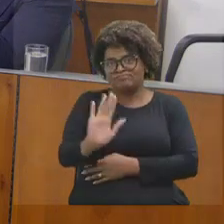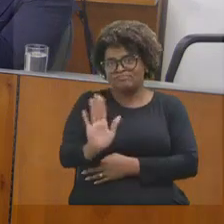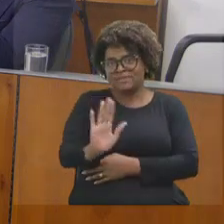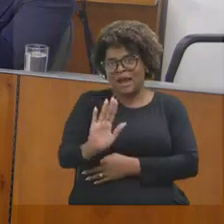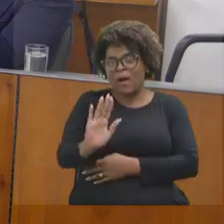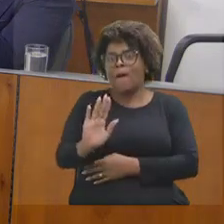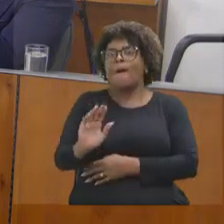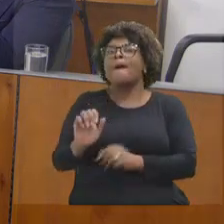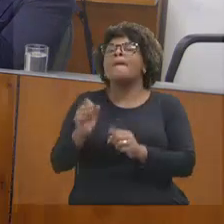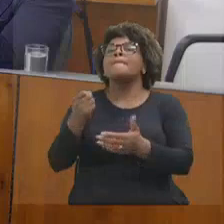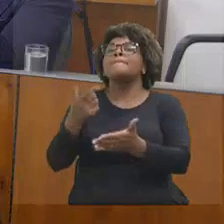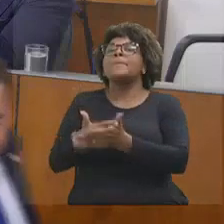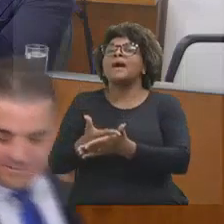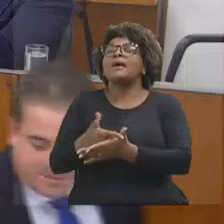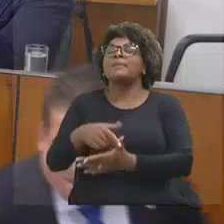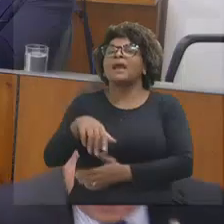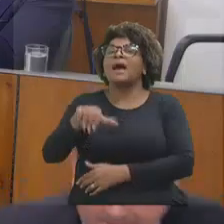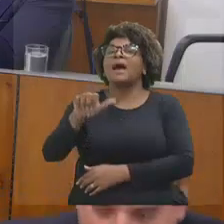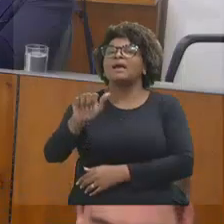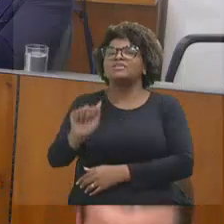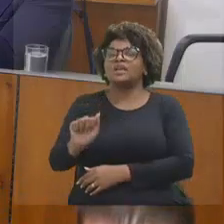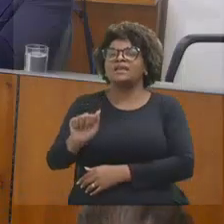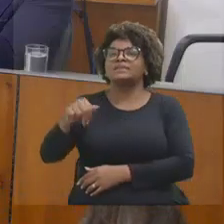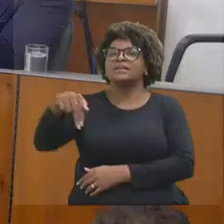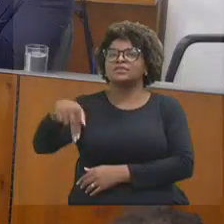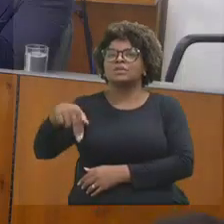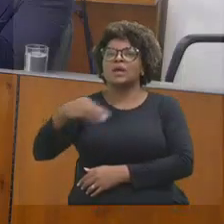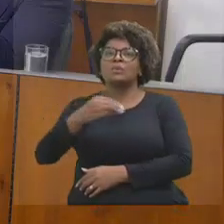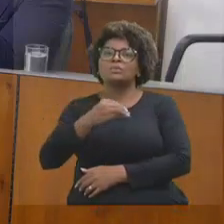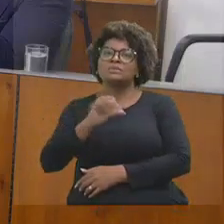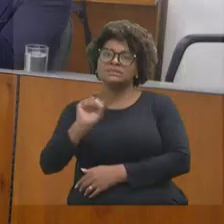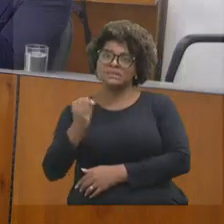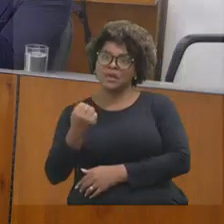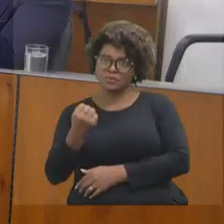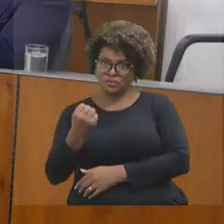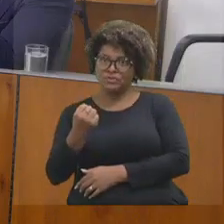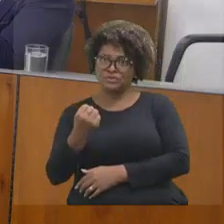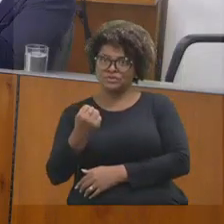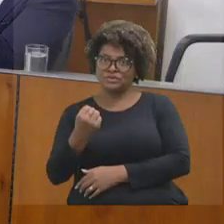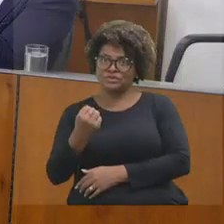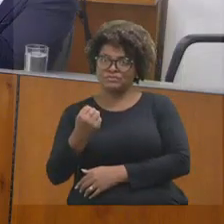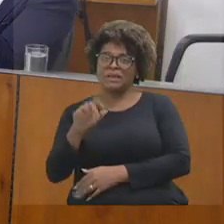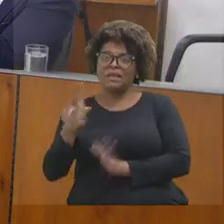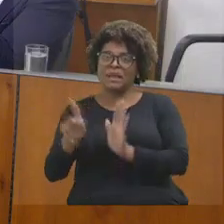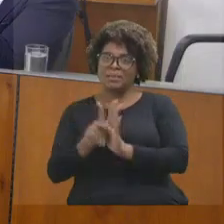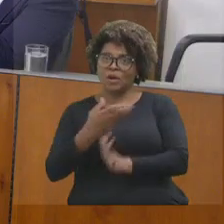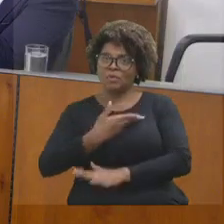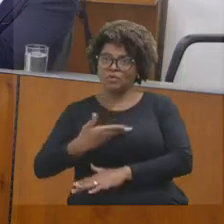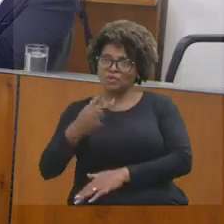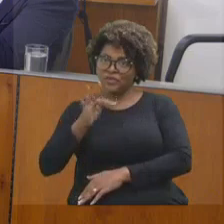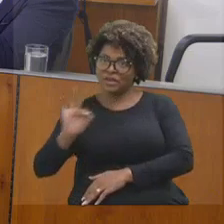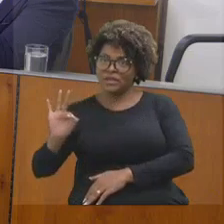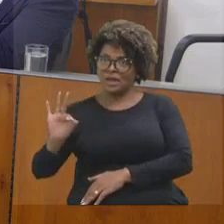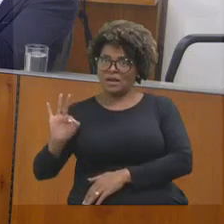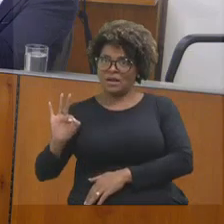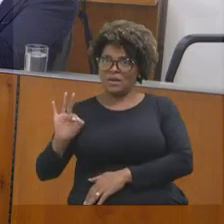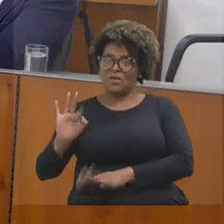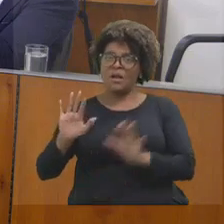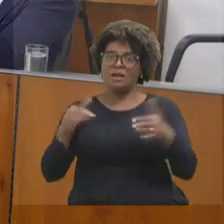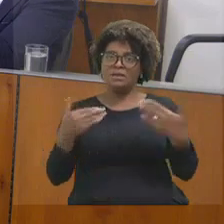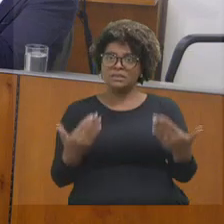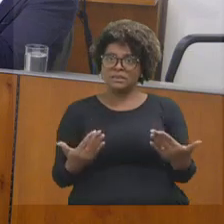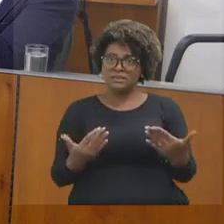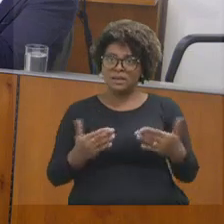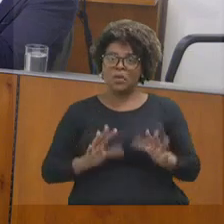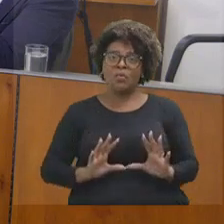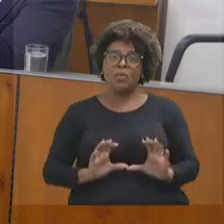de saúde que é lá para o governo federal e essa cláusula proíbe ele com o Hospital do Câncer de Curvelo quanto atualizar com